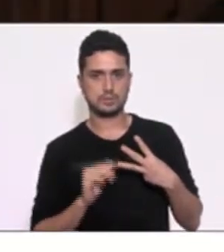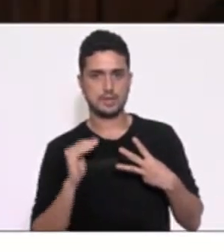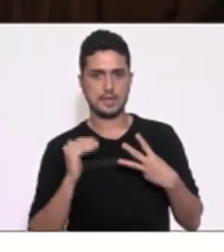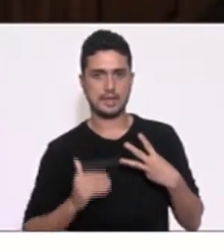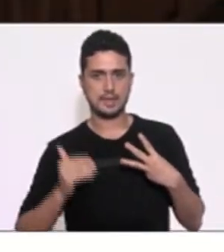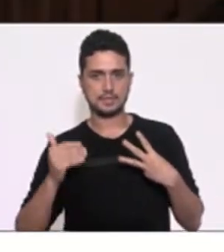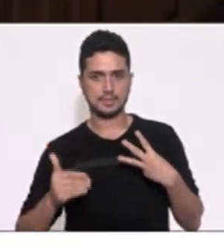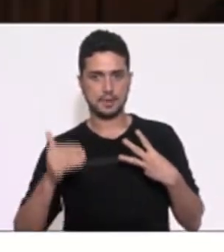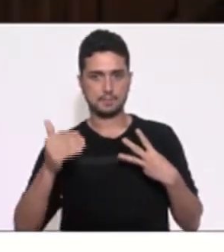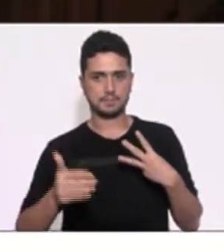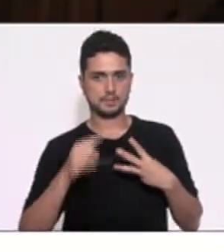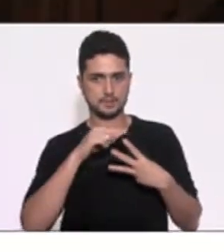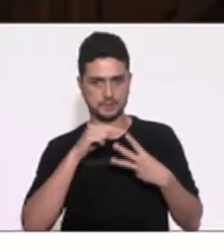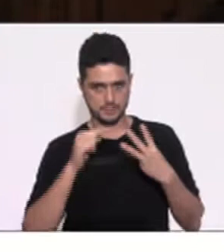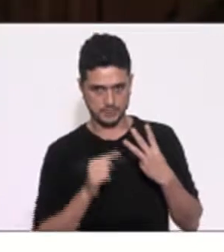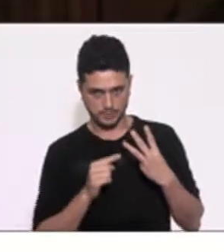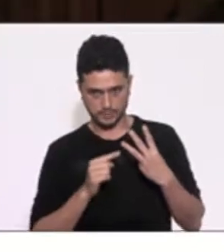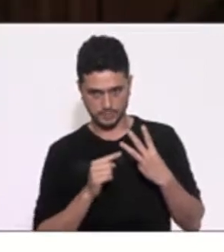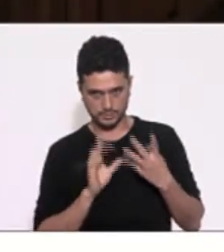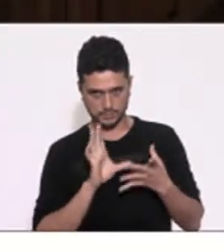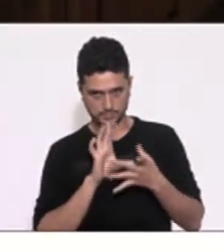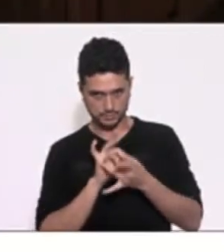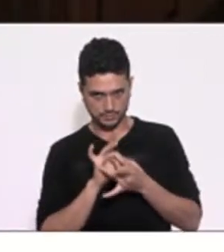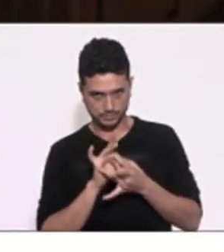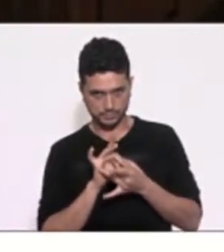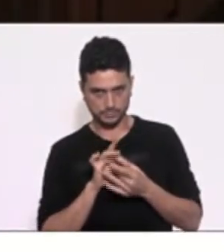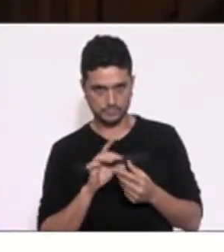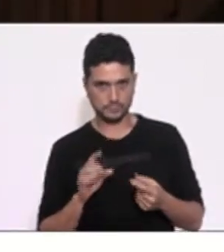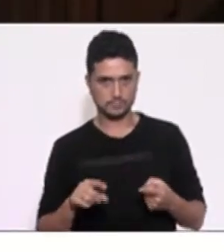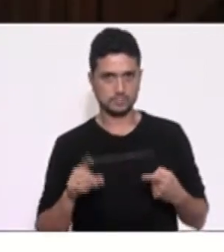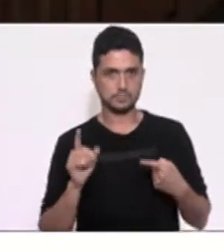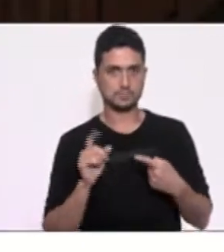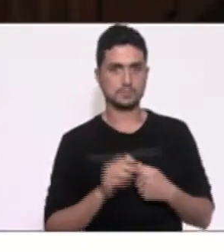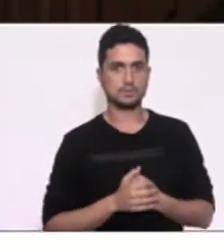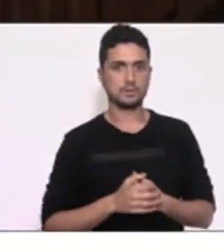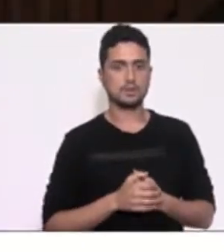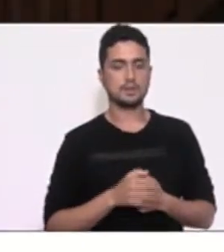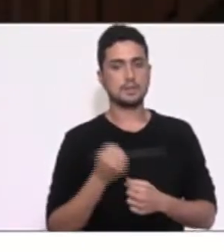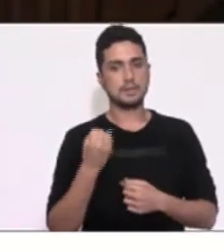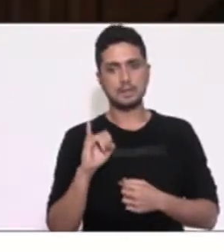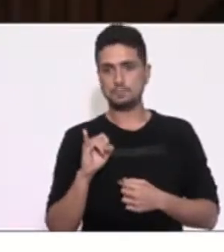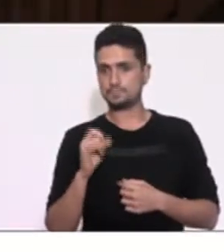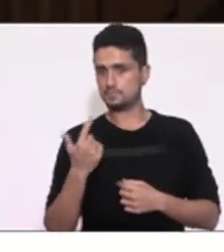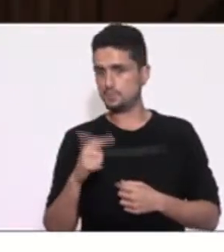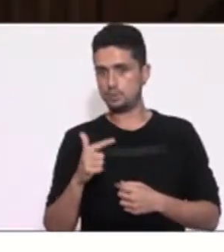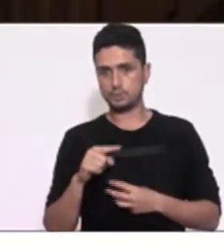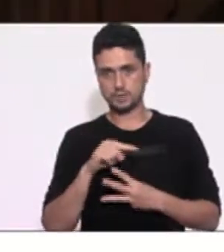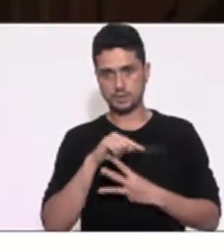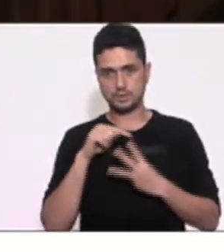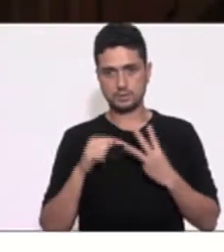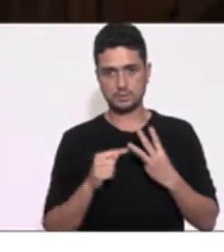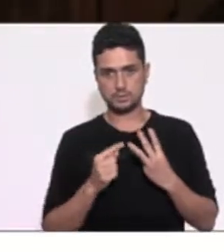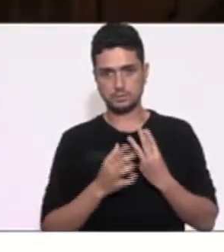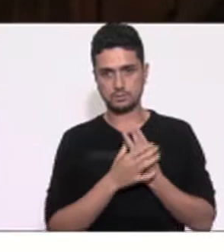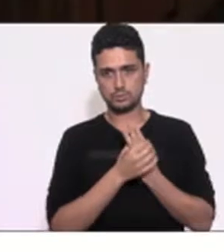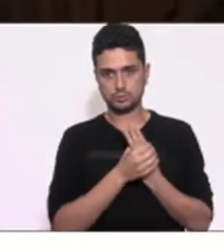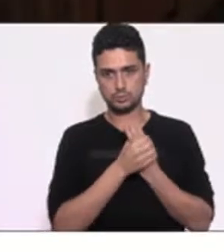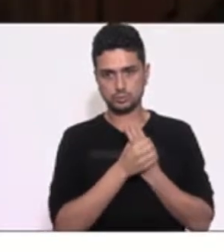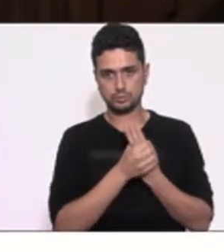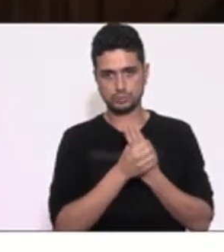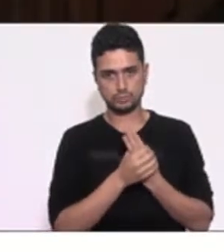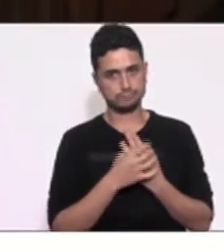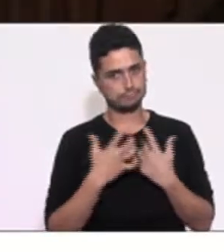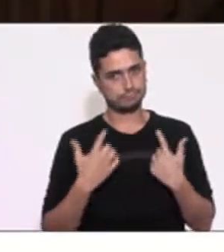3 etapas que se integram e se articulam. Sem essa integração, sem essa articulação, não há direito à educação garantido. Se não,